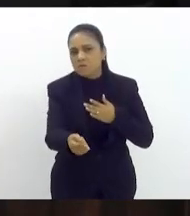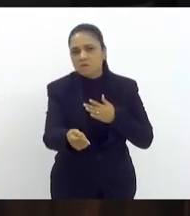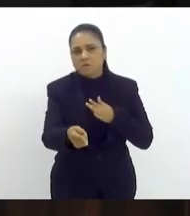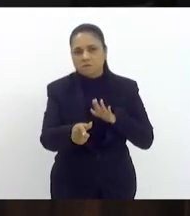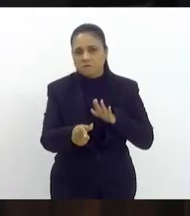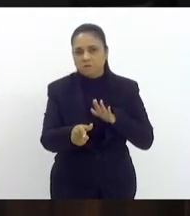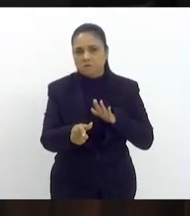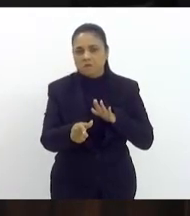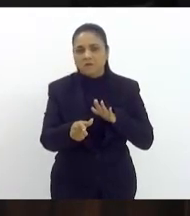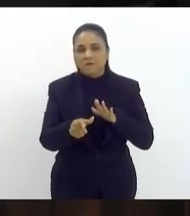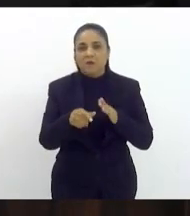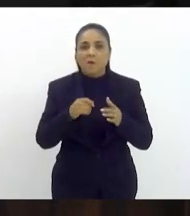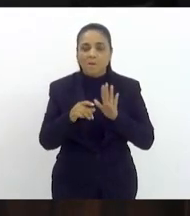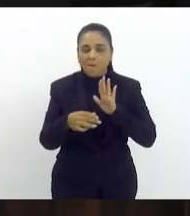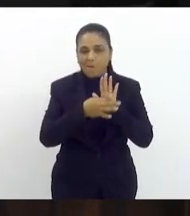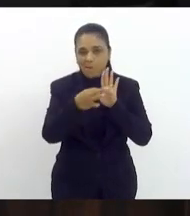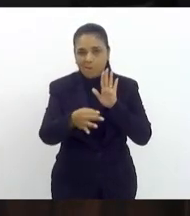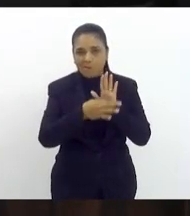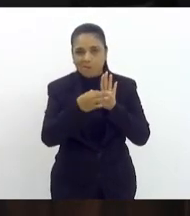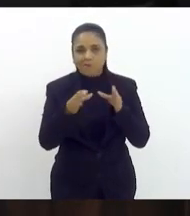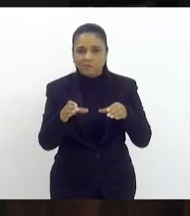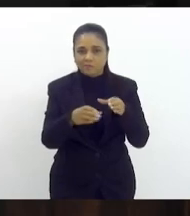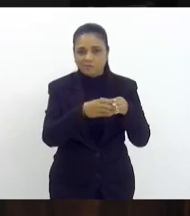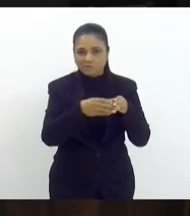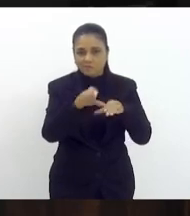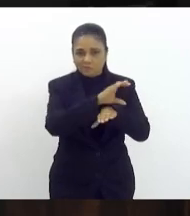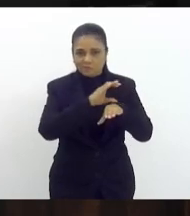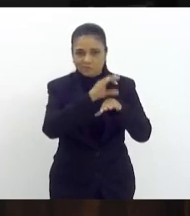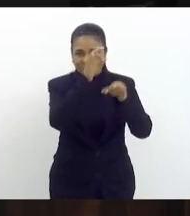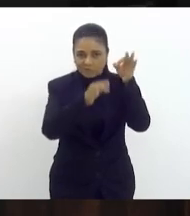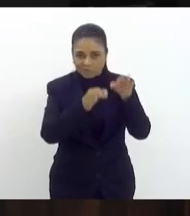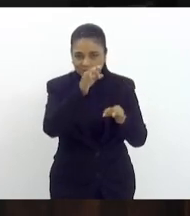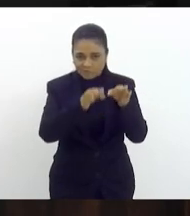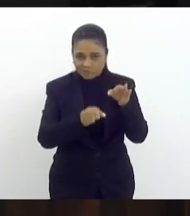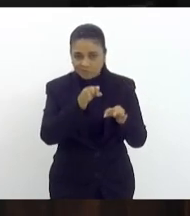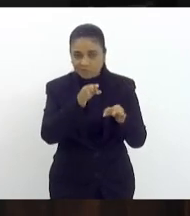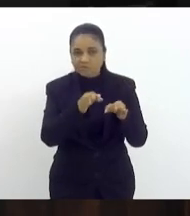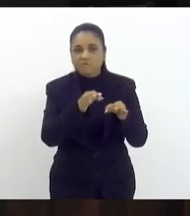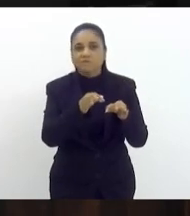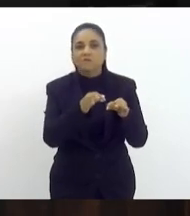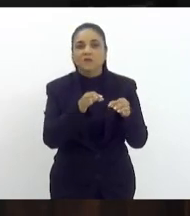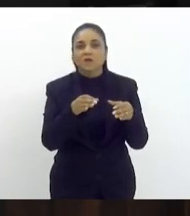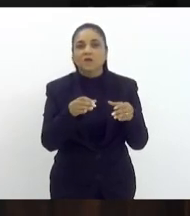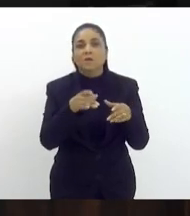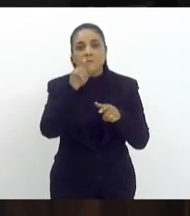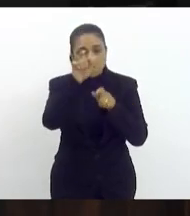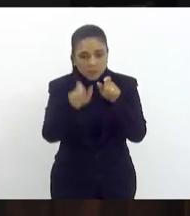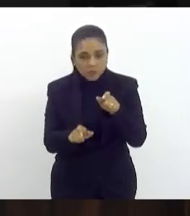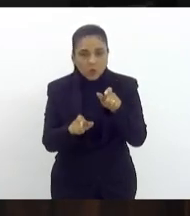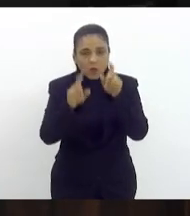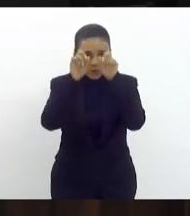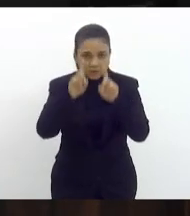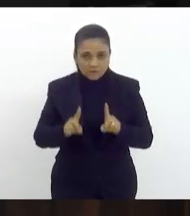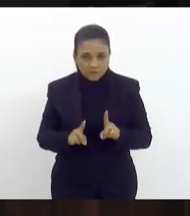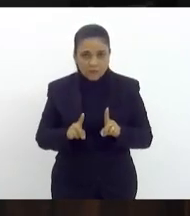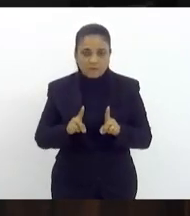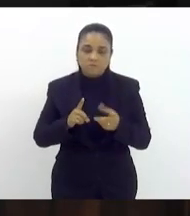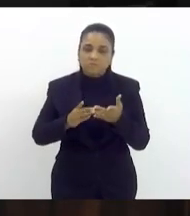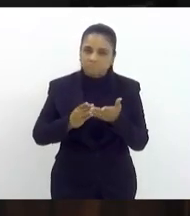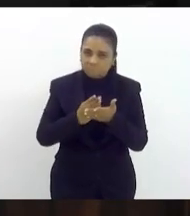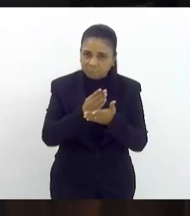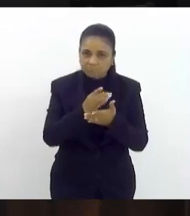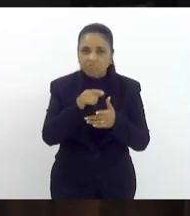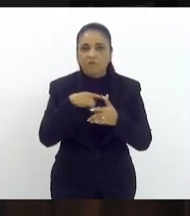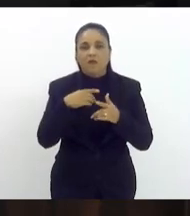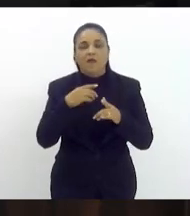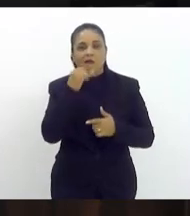indeterminado. Pareceres das comissões de Constituição e Justiça pela constitucionalidade e da pessoa com deficiência favorável.